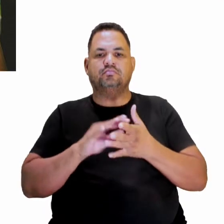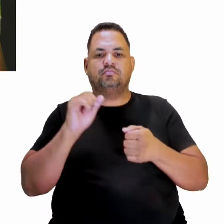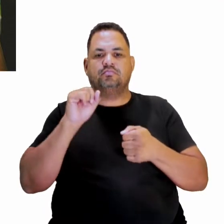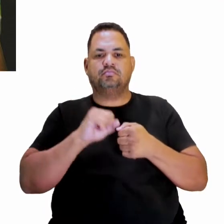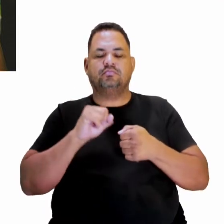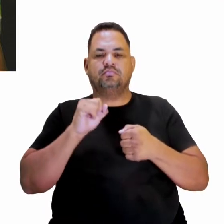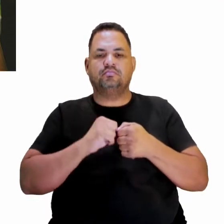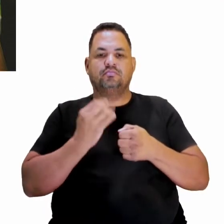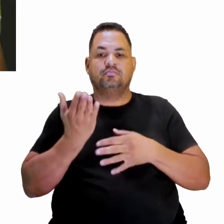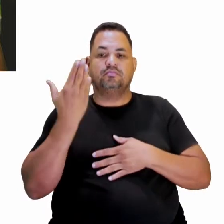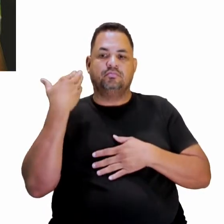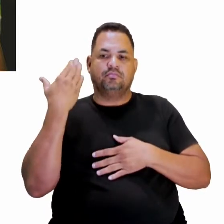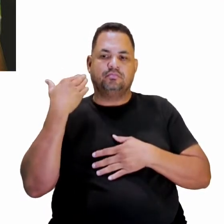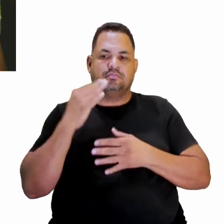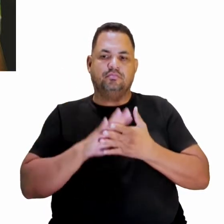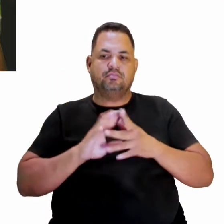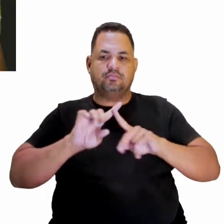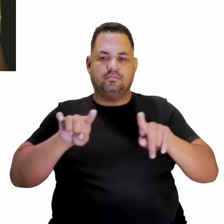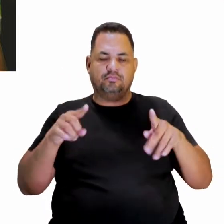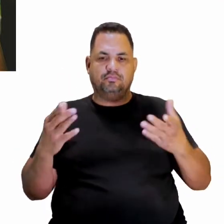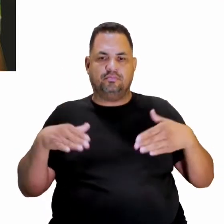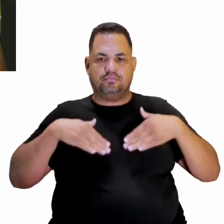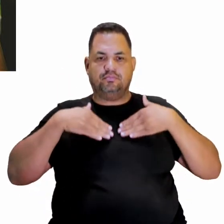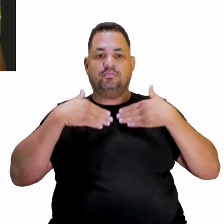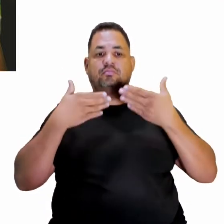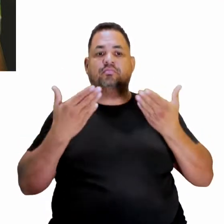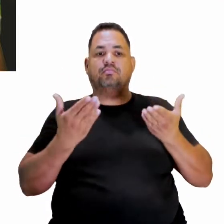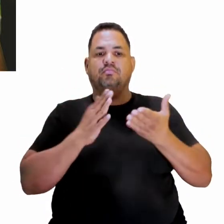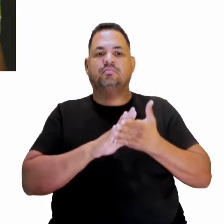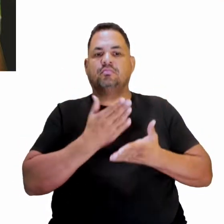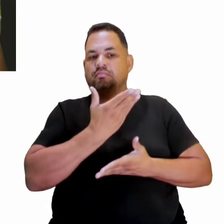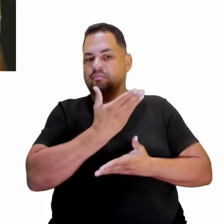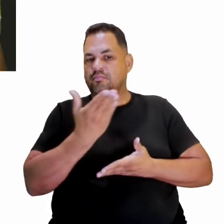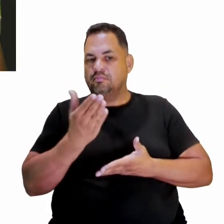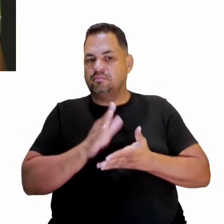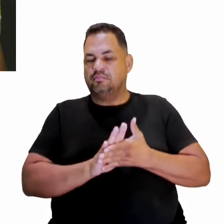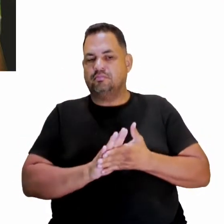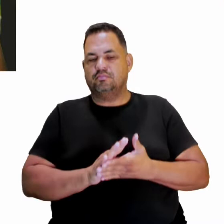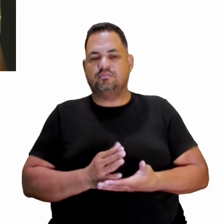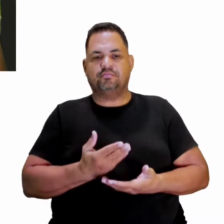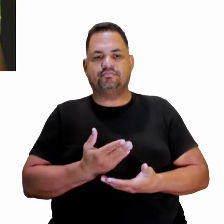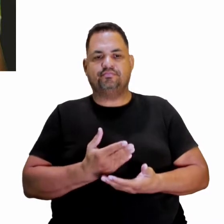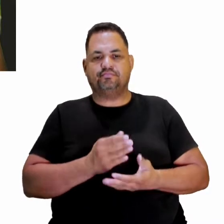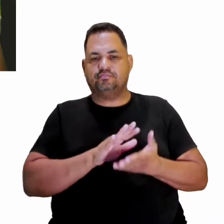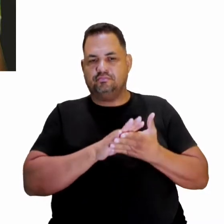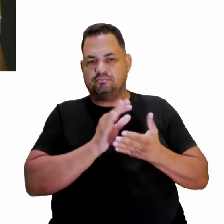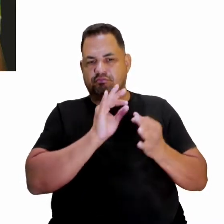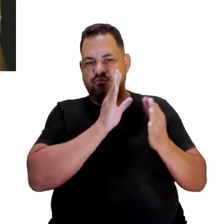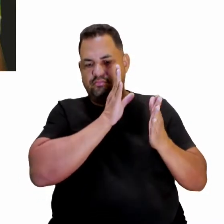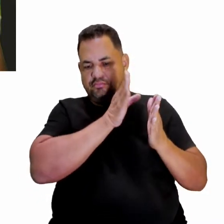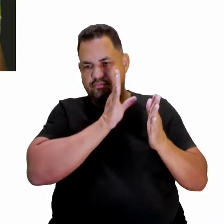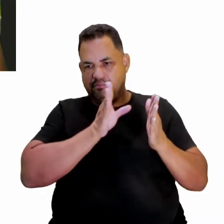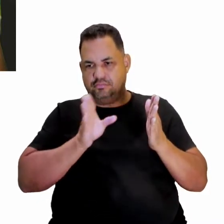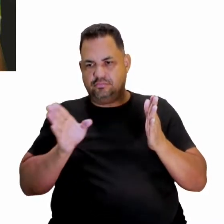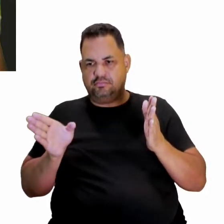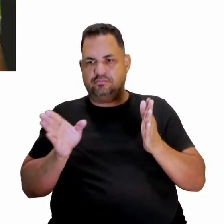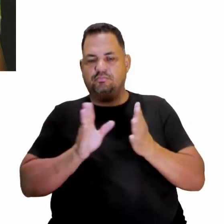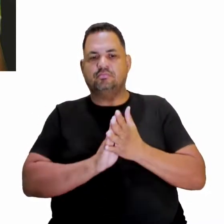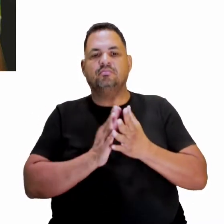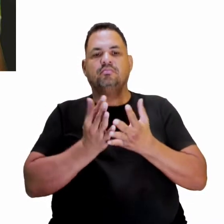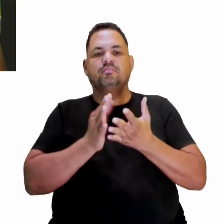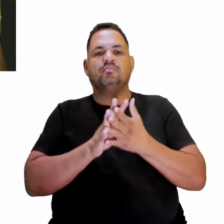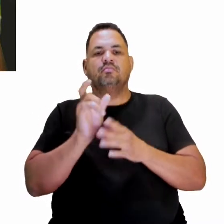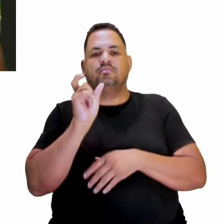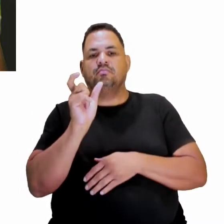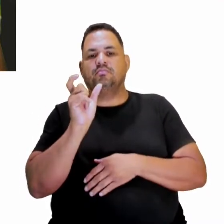no passado. Porém, aqui, quando ele vem nessa estrutura de no, vírgula, I didn't, que é